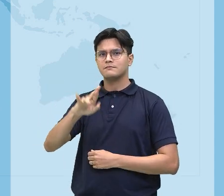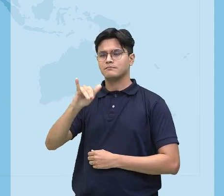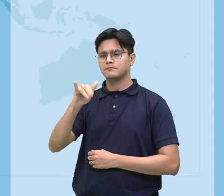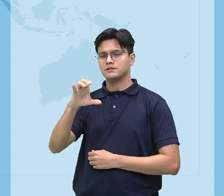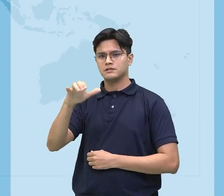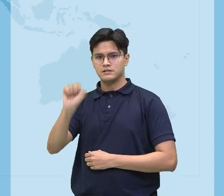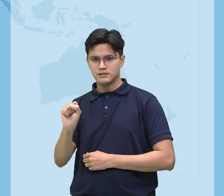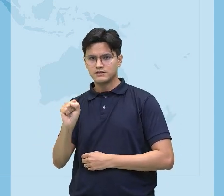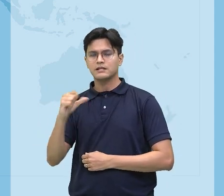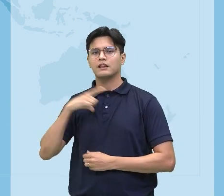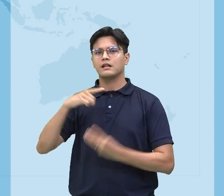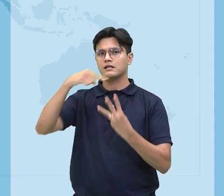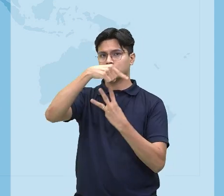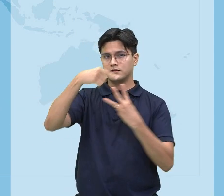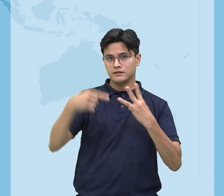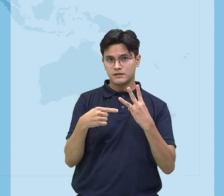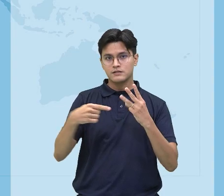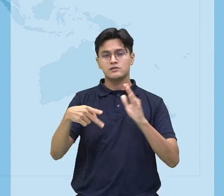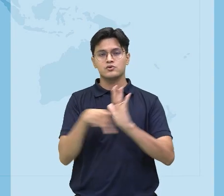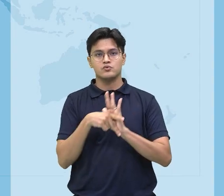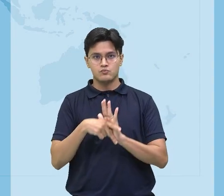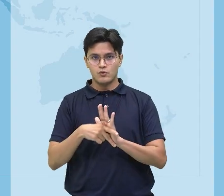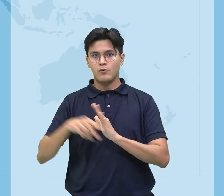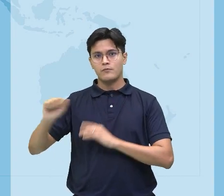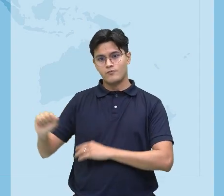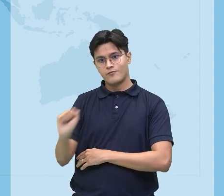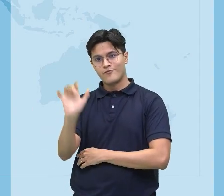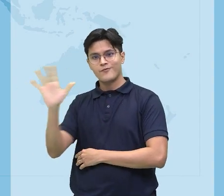né, aí no continente asiático, né,